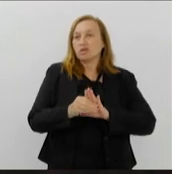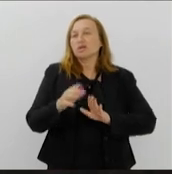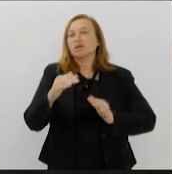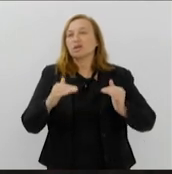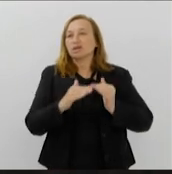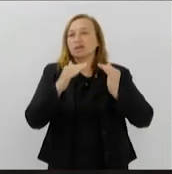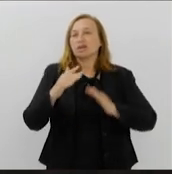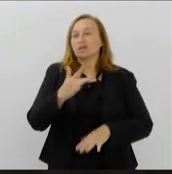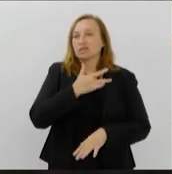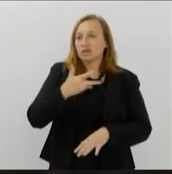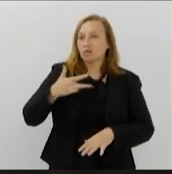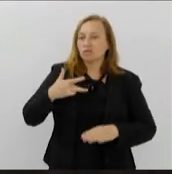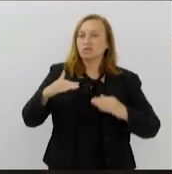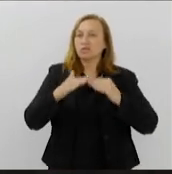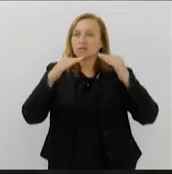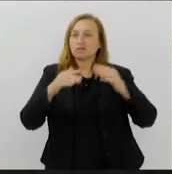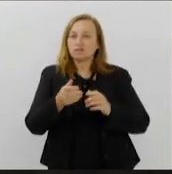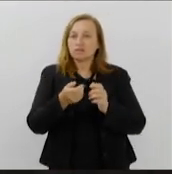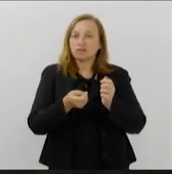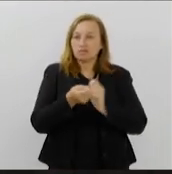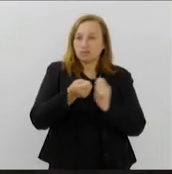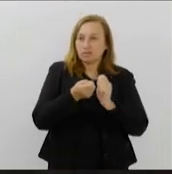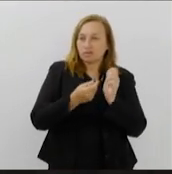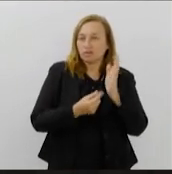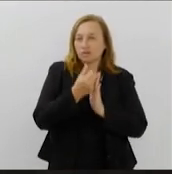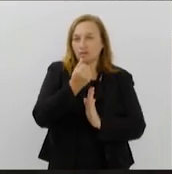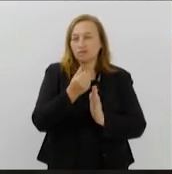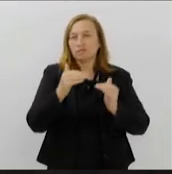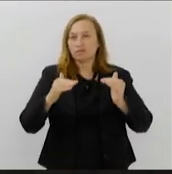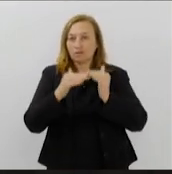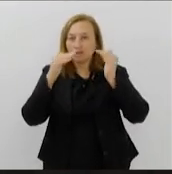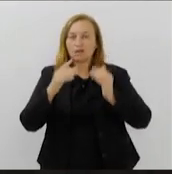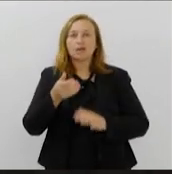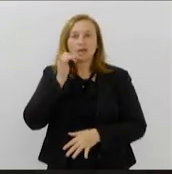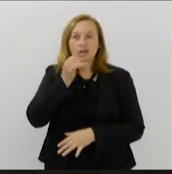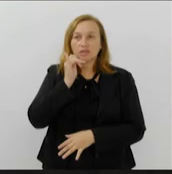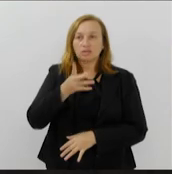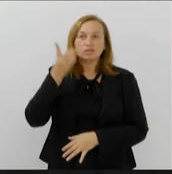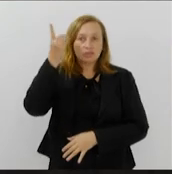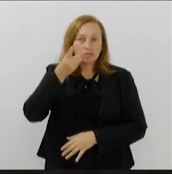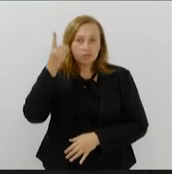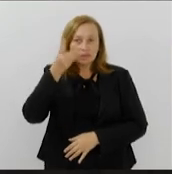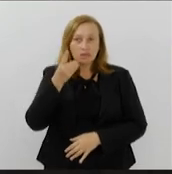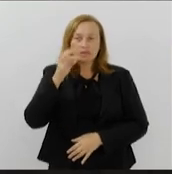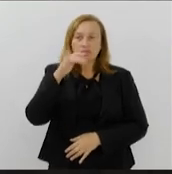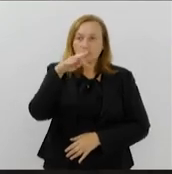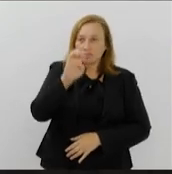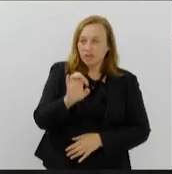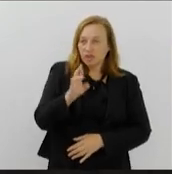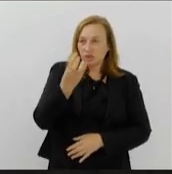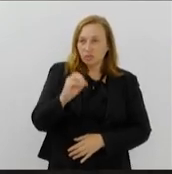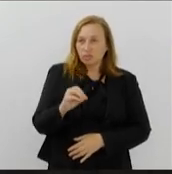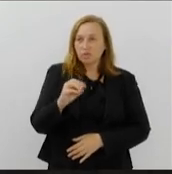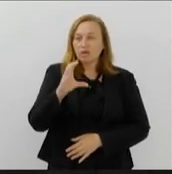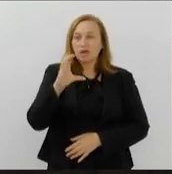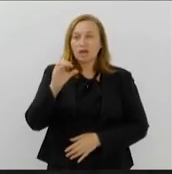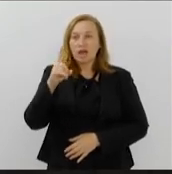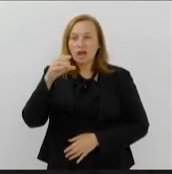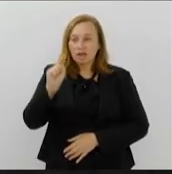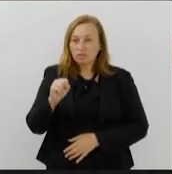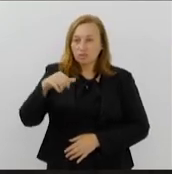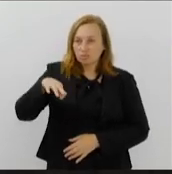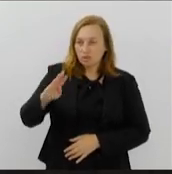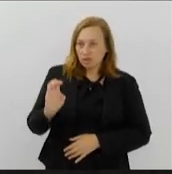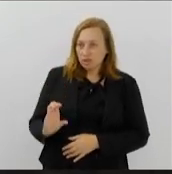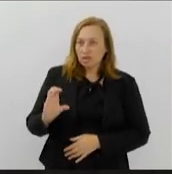Orçamento, Finanças, Fiscalização Financeira e Controle, favorável. Relatoria dos deputados Felipinho Raves, Carlos Mink, Marta Rocha e